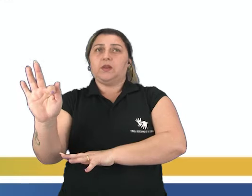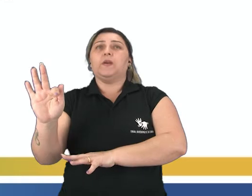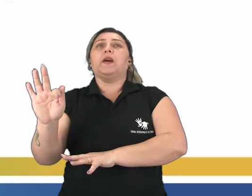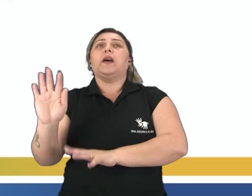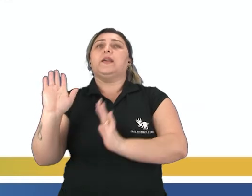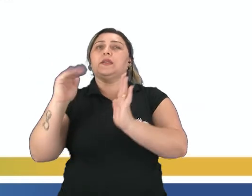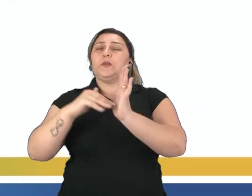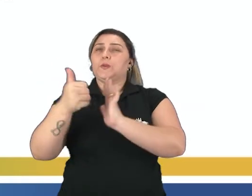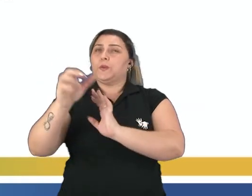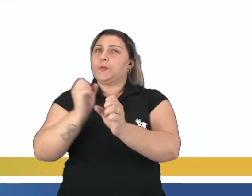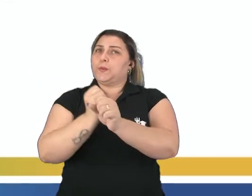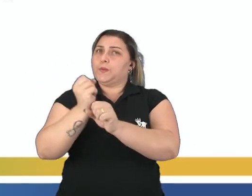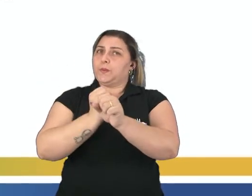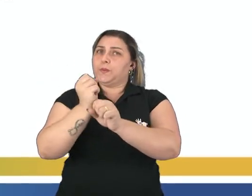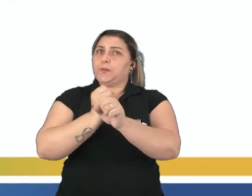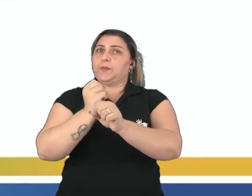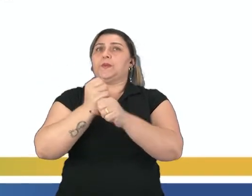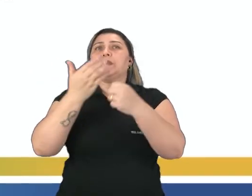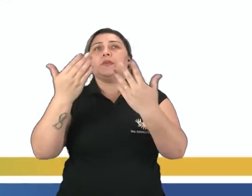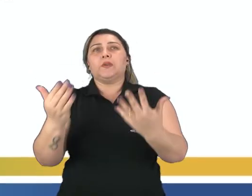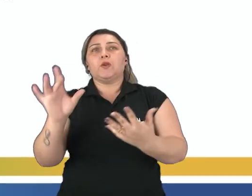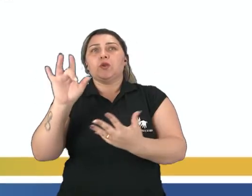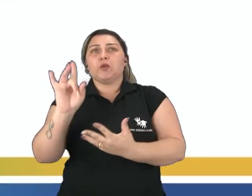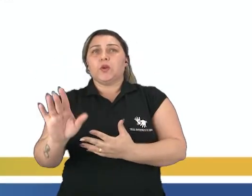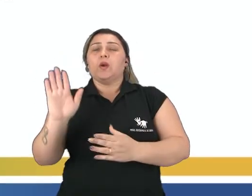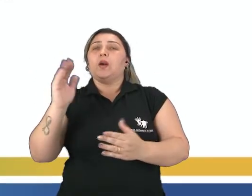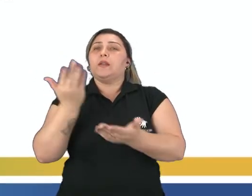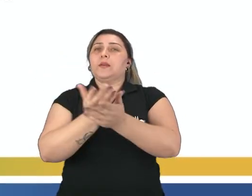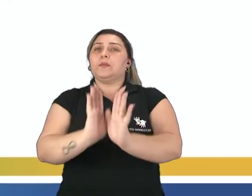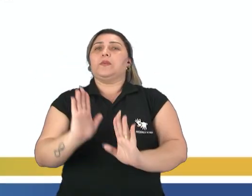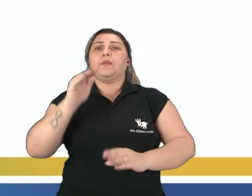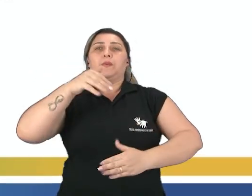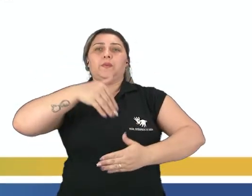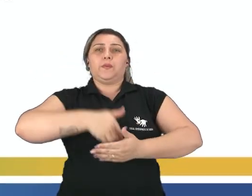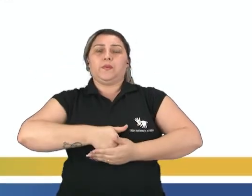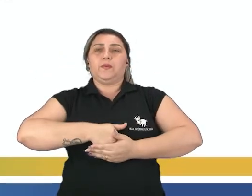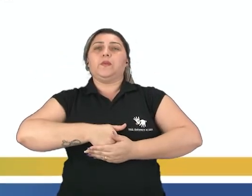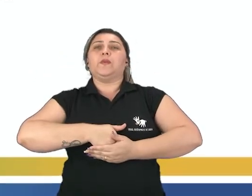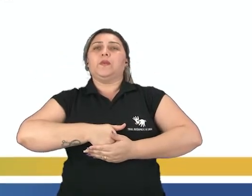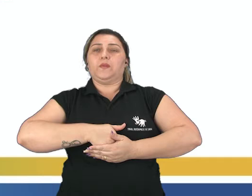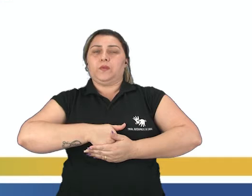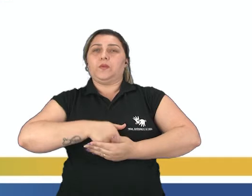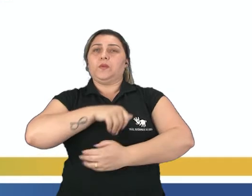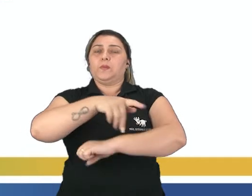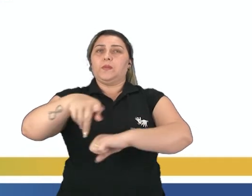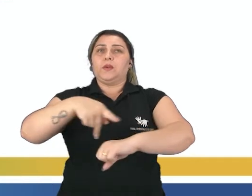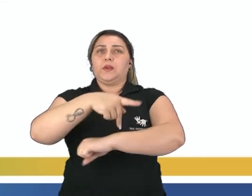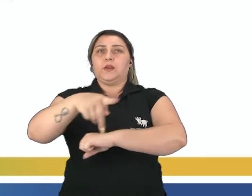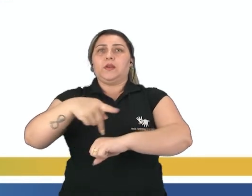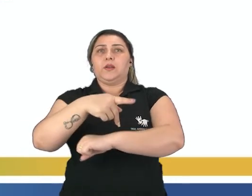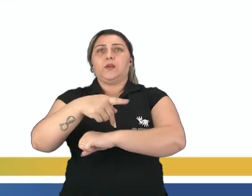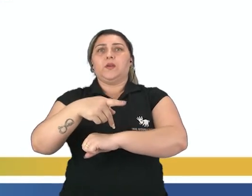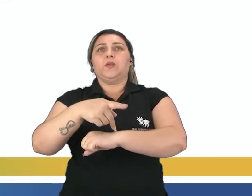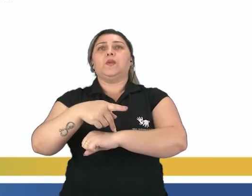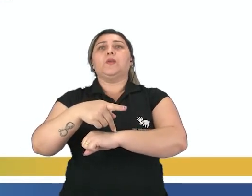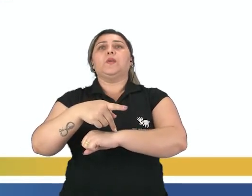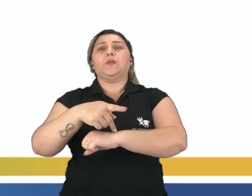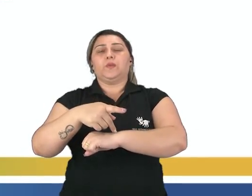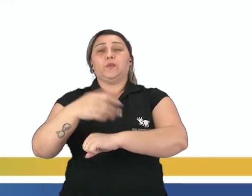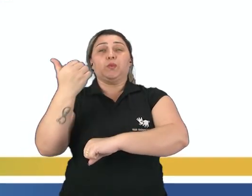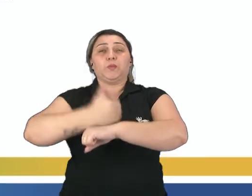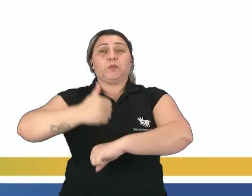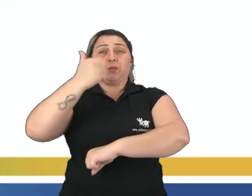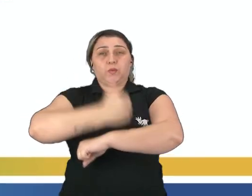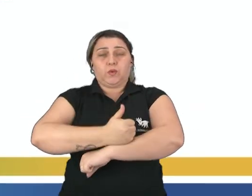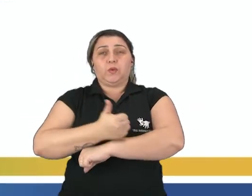estendeu-se pelos 10 anos seguintes, sendo somente encerrado quando Napoleão assumiu o poder do país por meio do golpe 18 de Brumário.